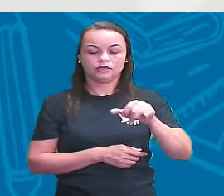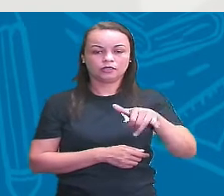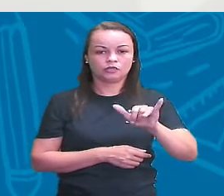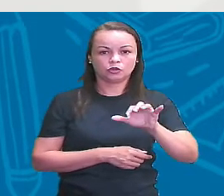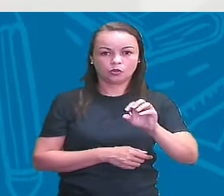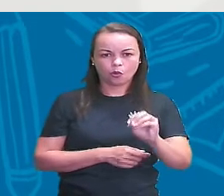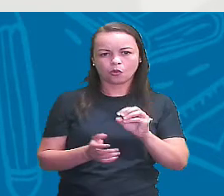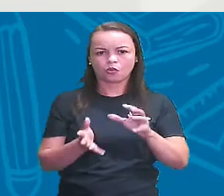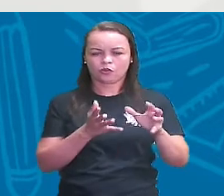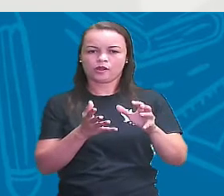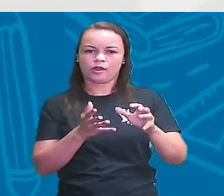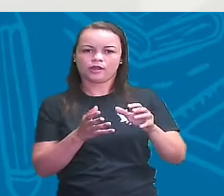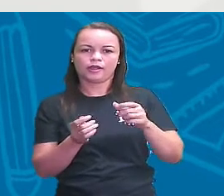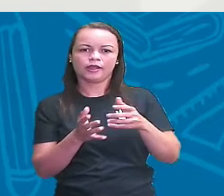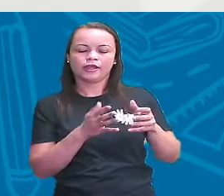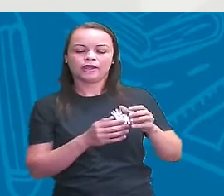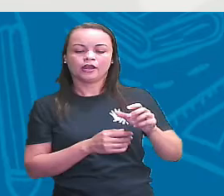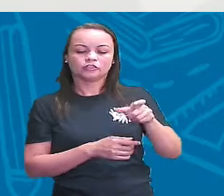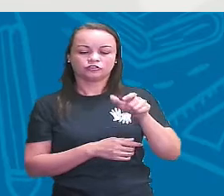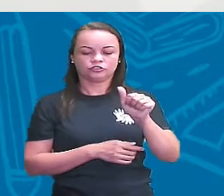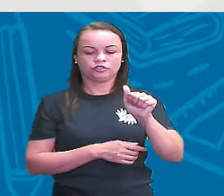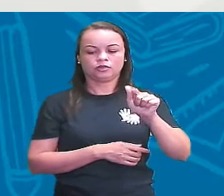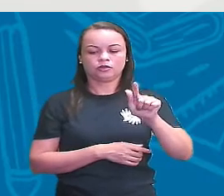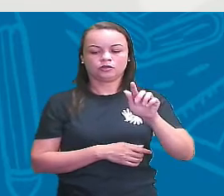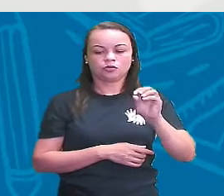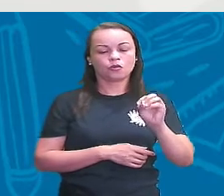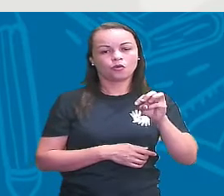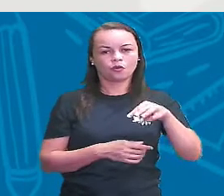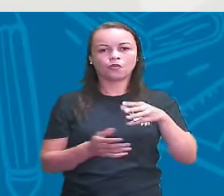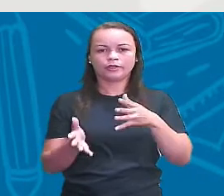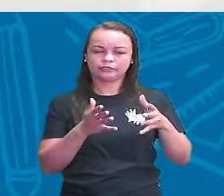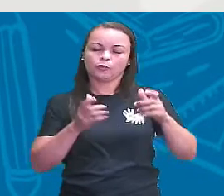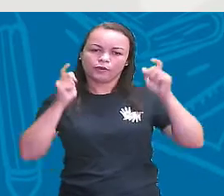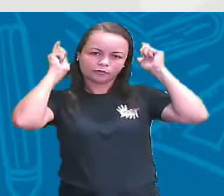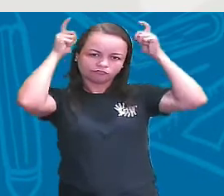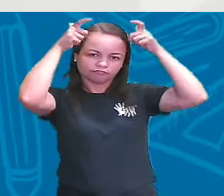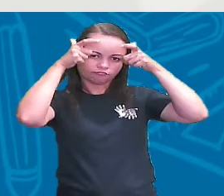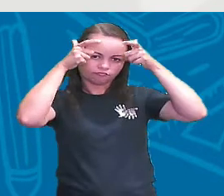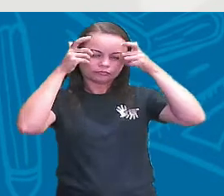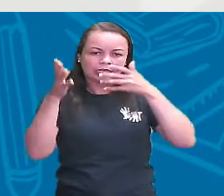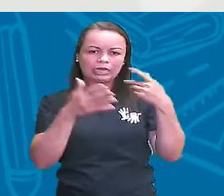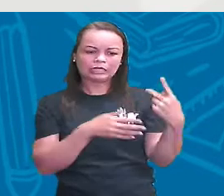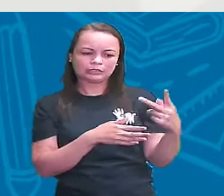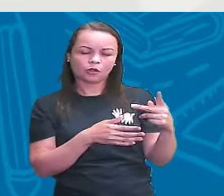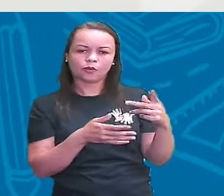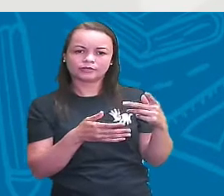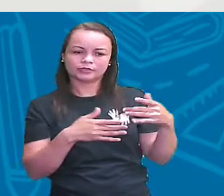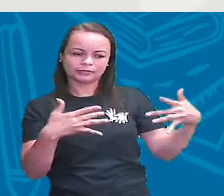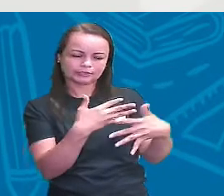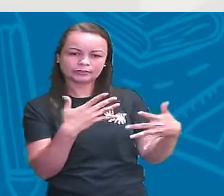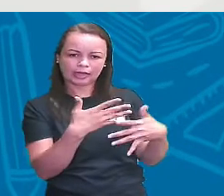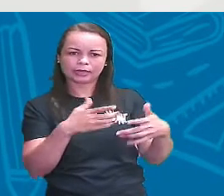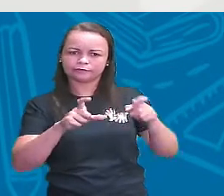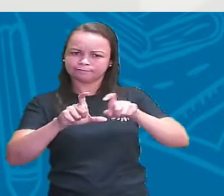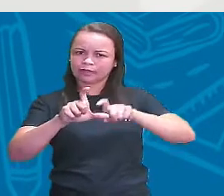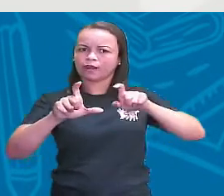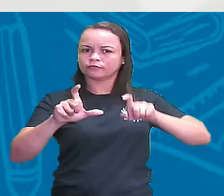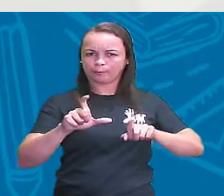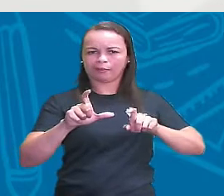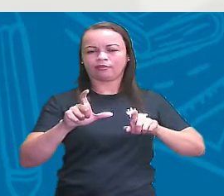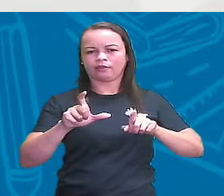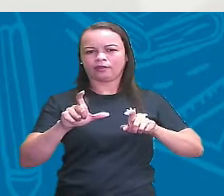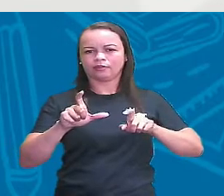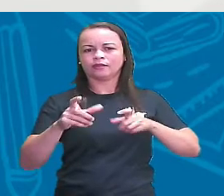nome de um orixá, certo? Então Alafim também era um rei. Então, essas cidades-estados, elas eram independentes, mas isso não quer dizer que elas não